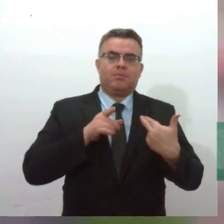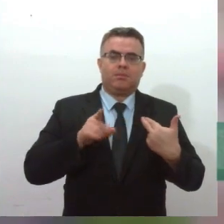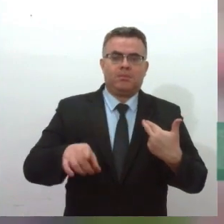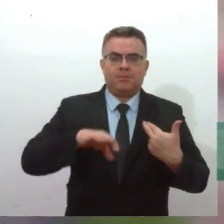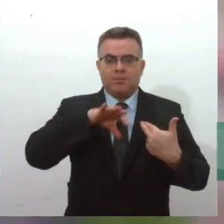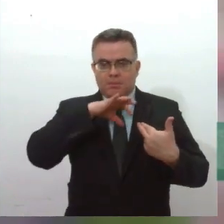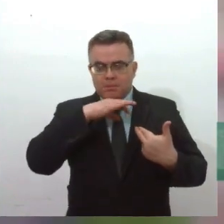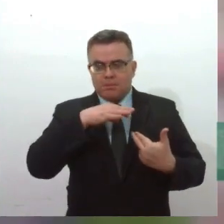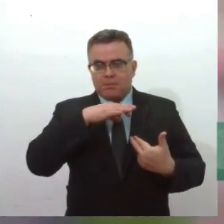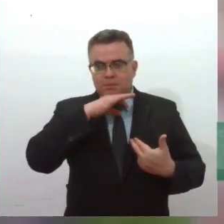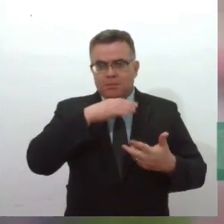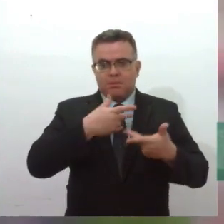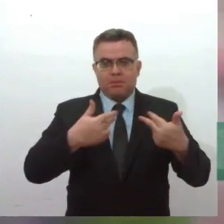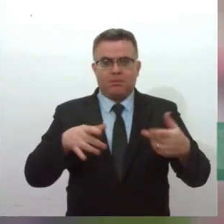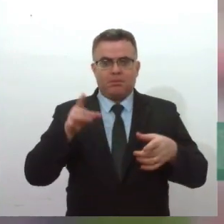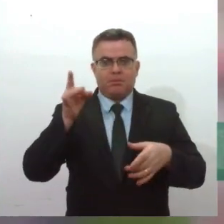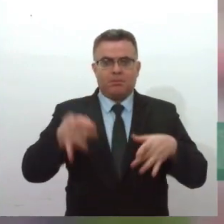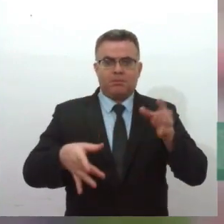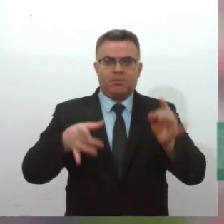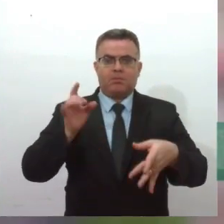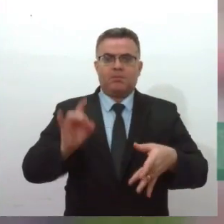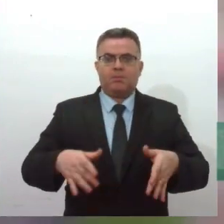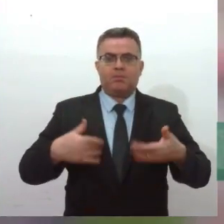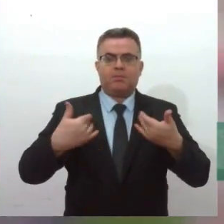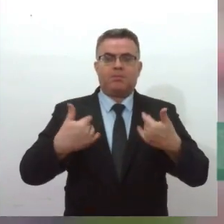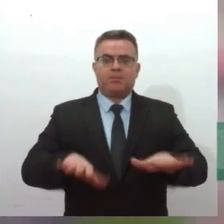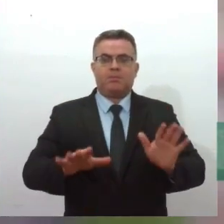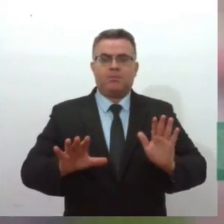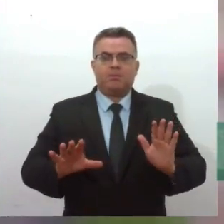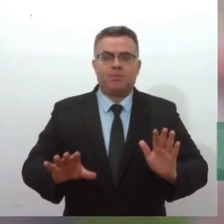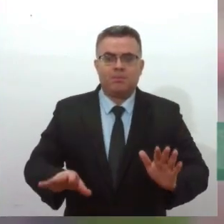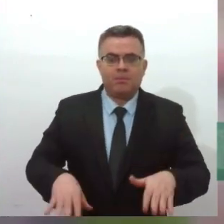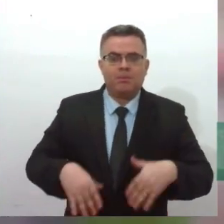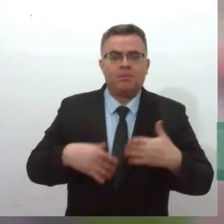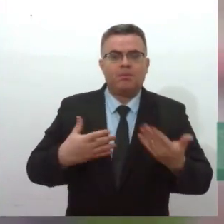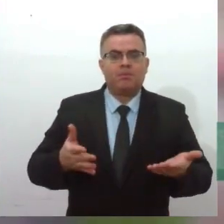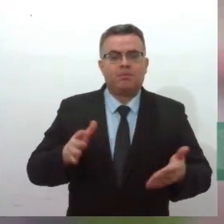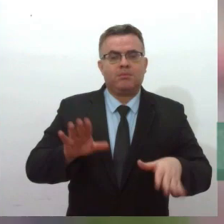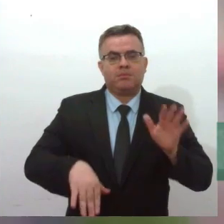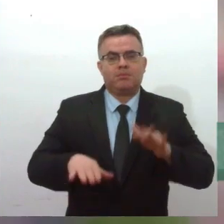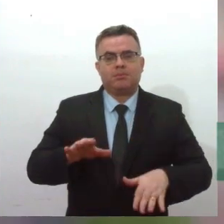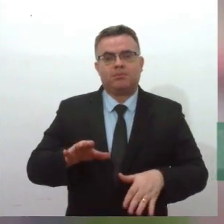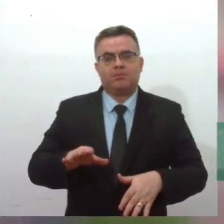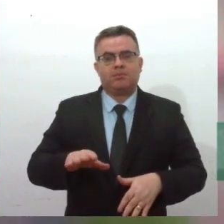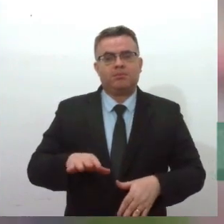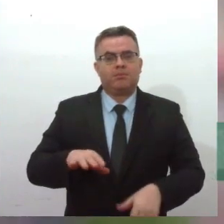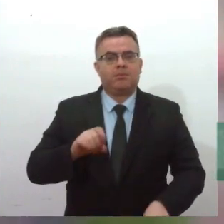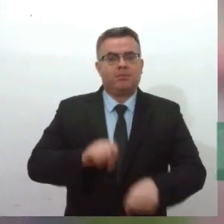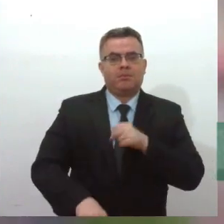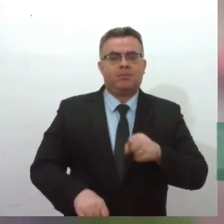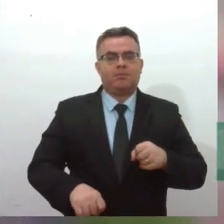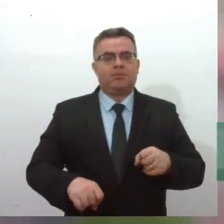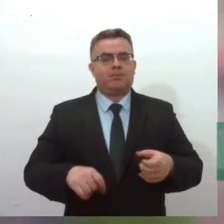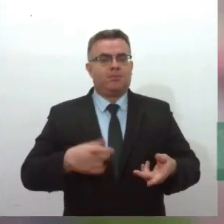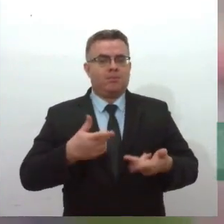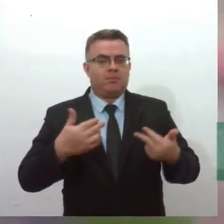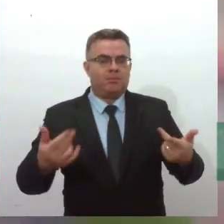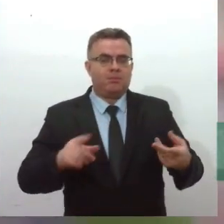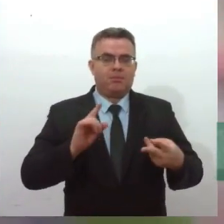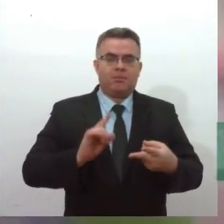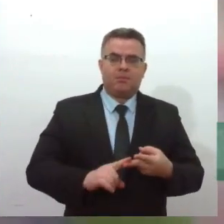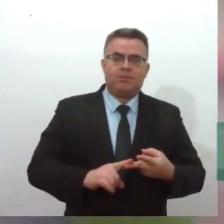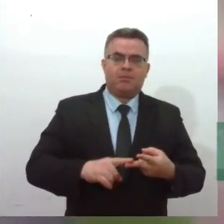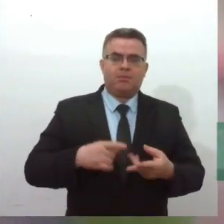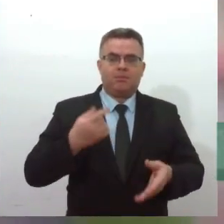abandonados e que vão se formando colônias muitas vezes Felinas né e querem envenenar né querem